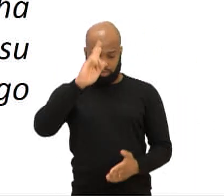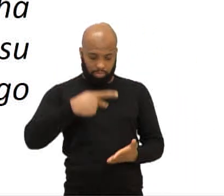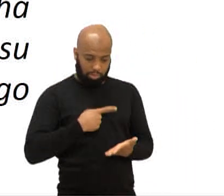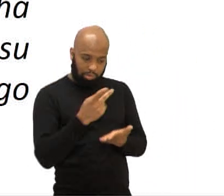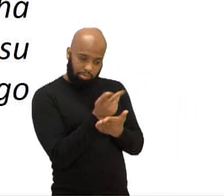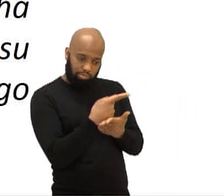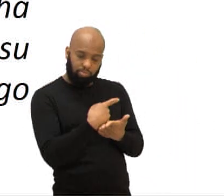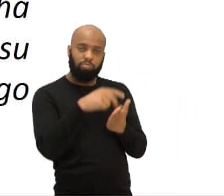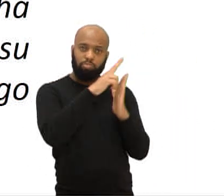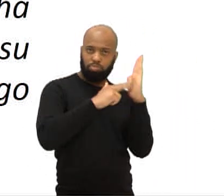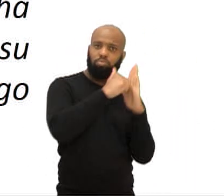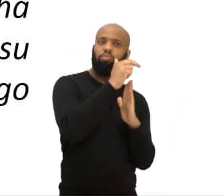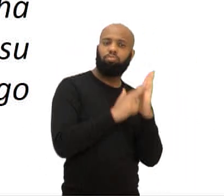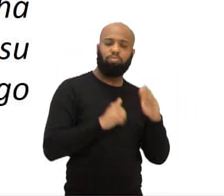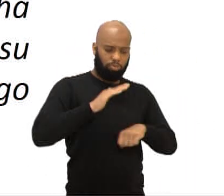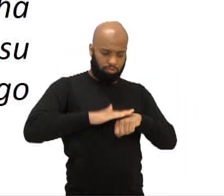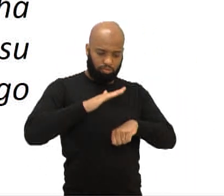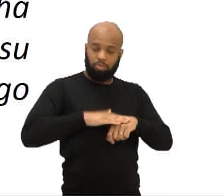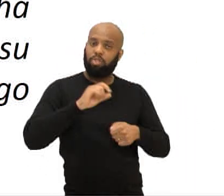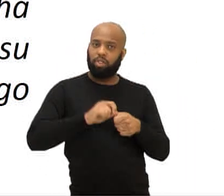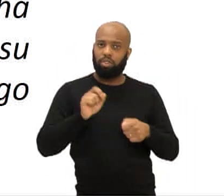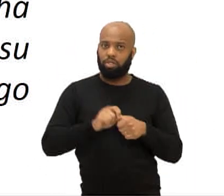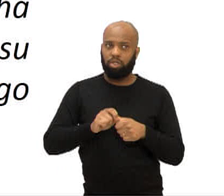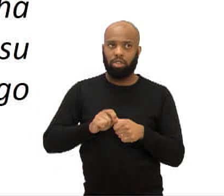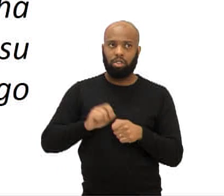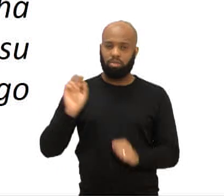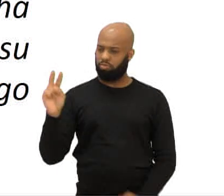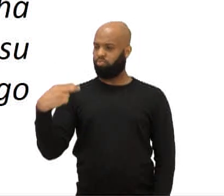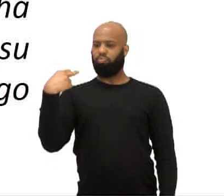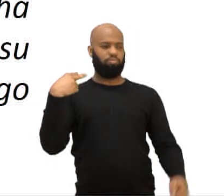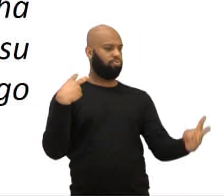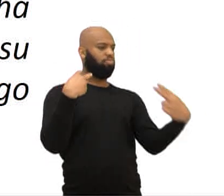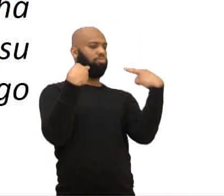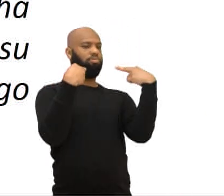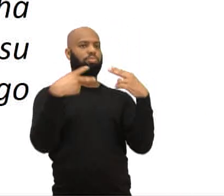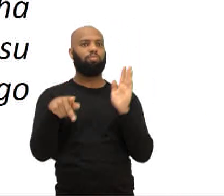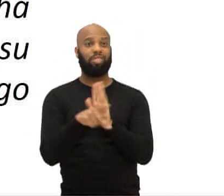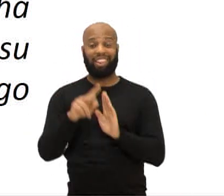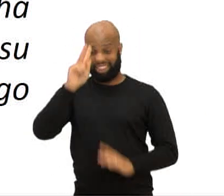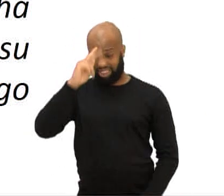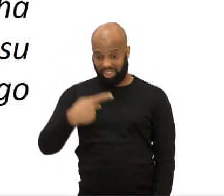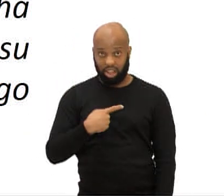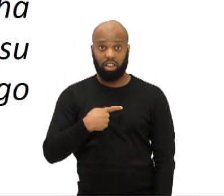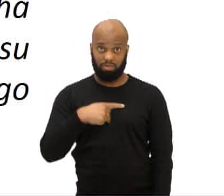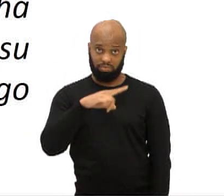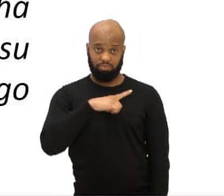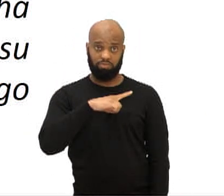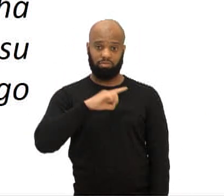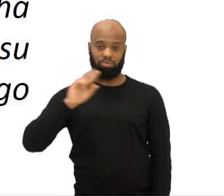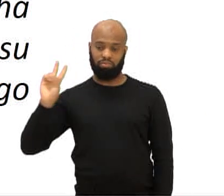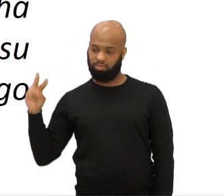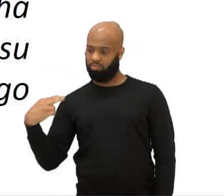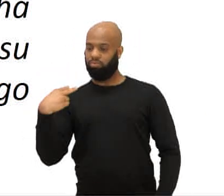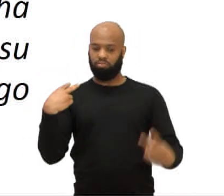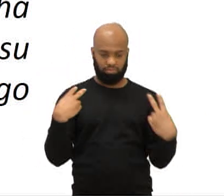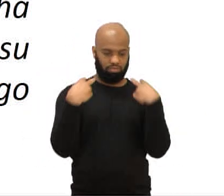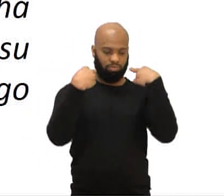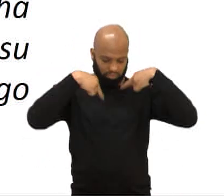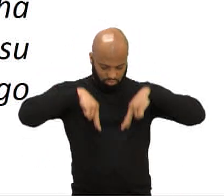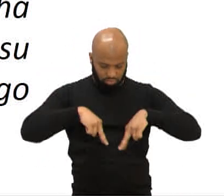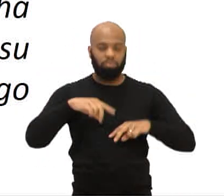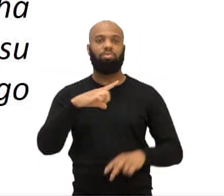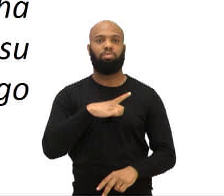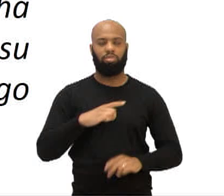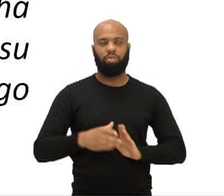autorretrato realizado, feito por ela. Então, o olhar dela sobre ela mesma, como nós acabamos de ver ali no